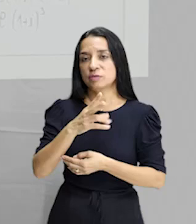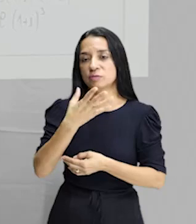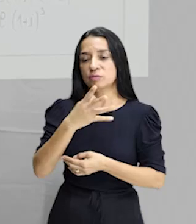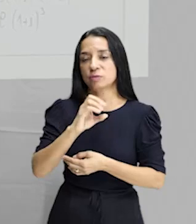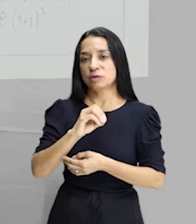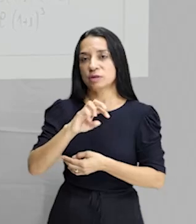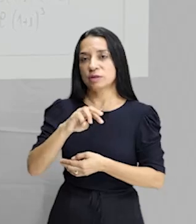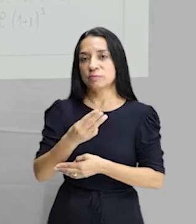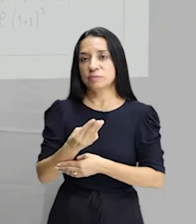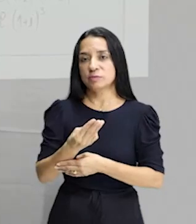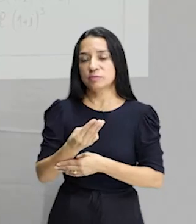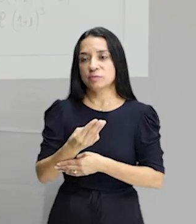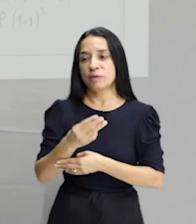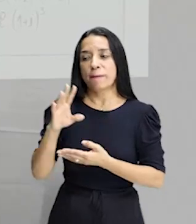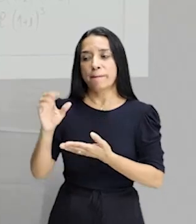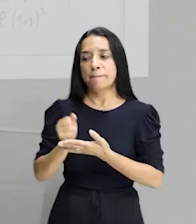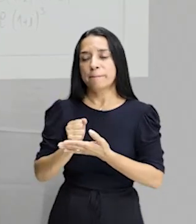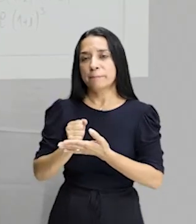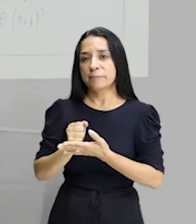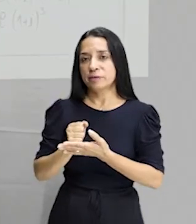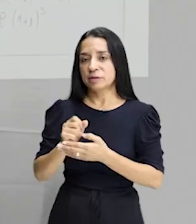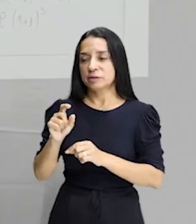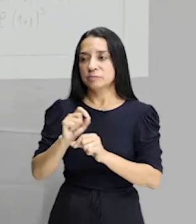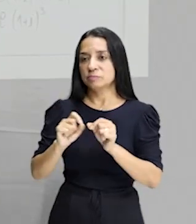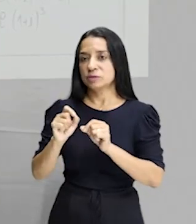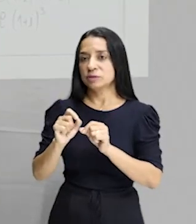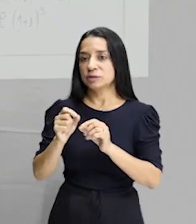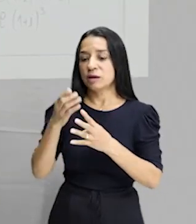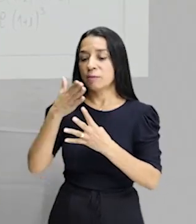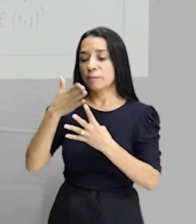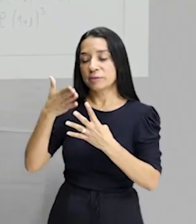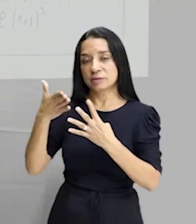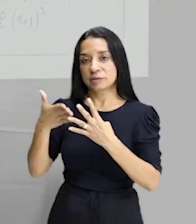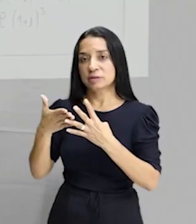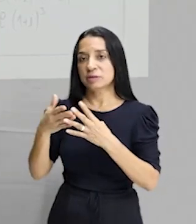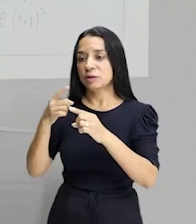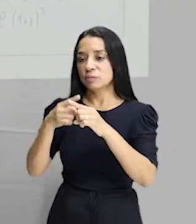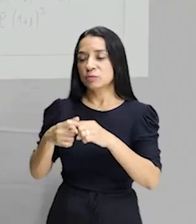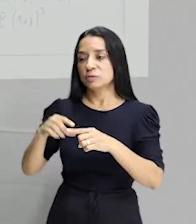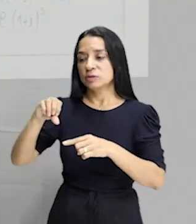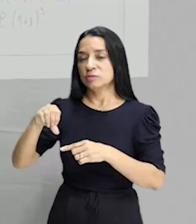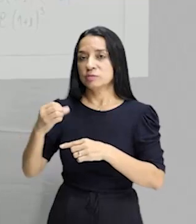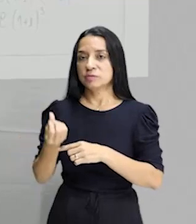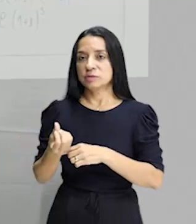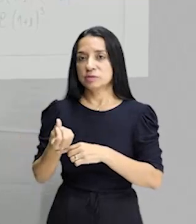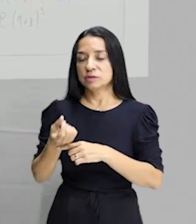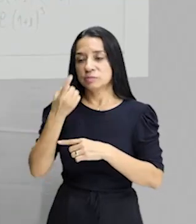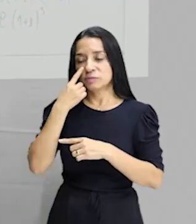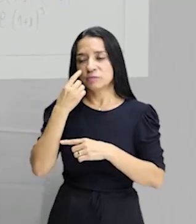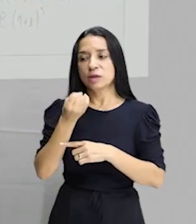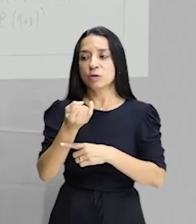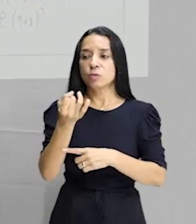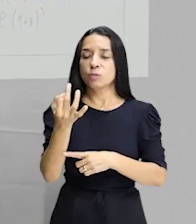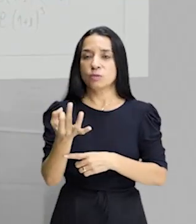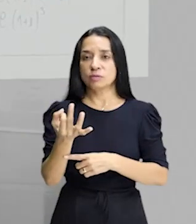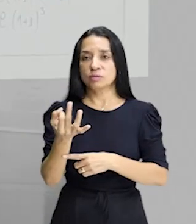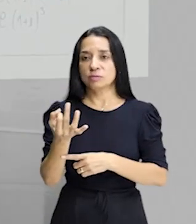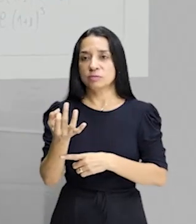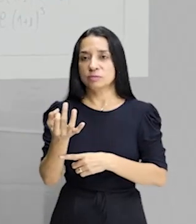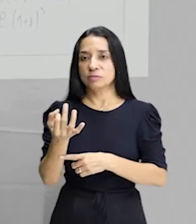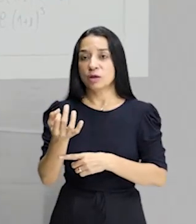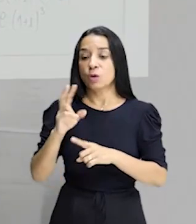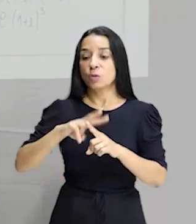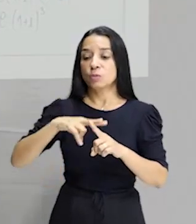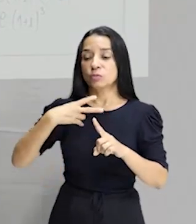96 meses pega essa peça de multiplica por 96 para você ver quanto vai dar Talvez o dobro do valor do carro